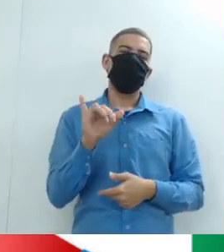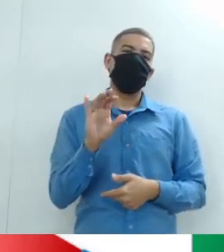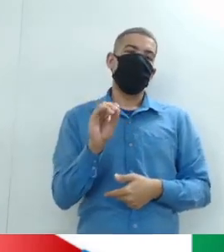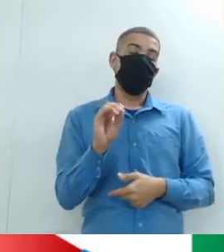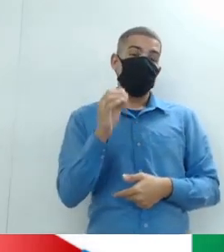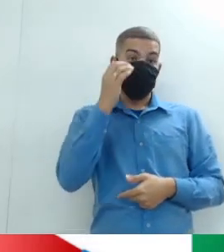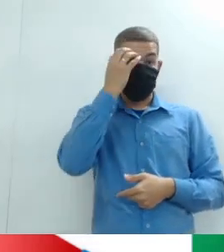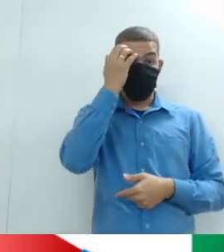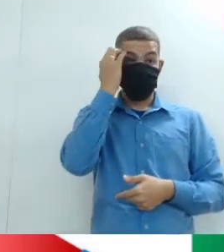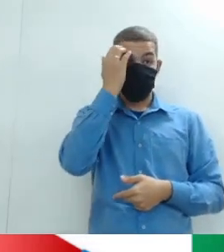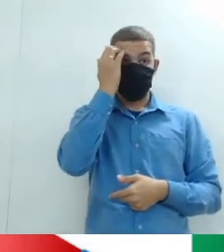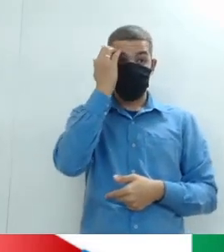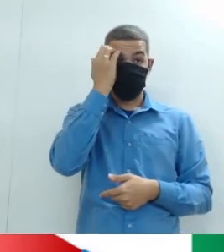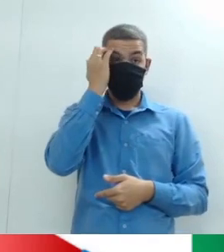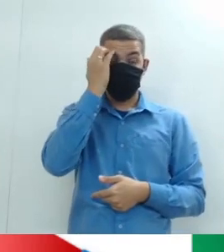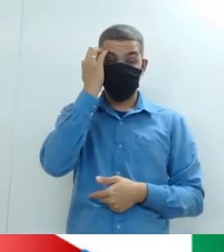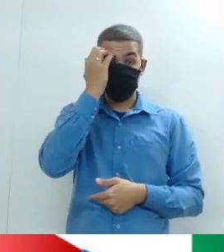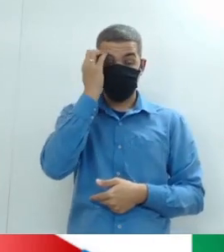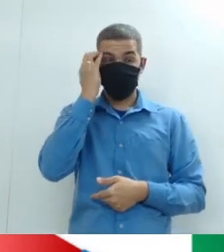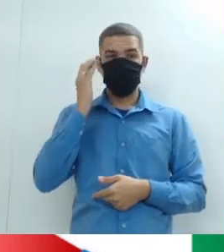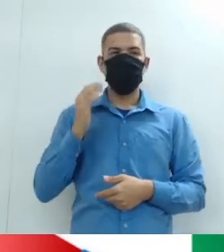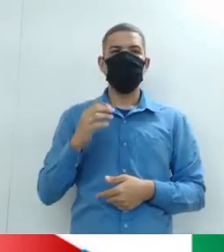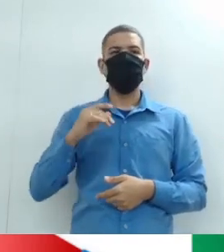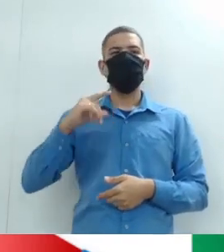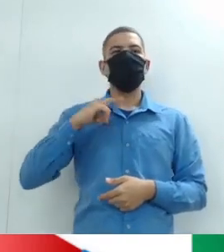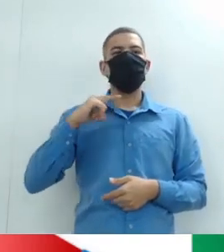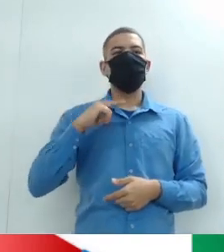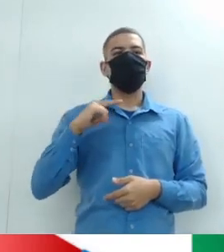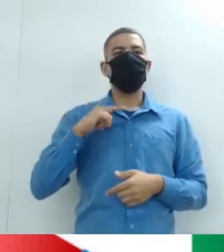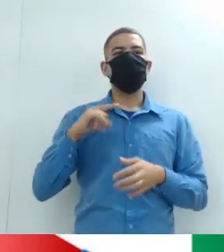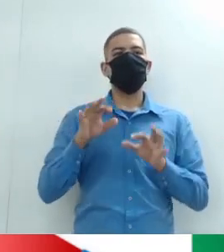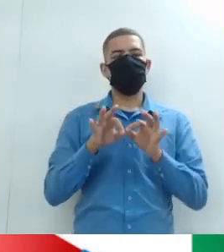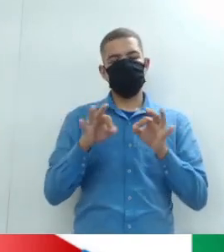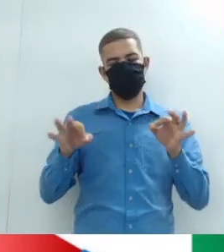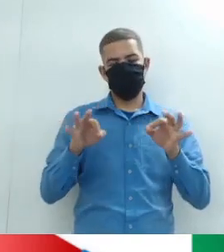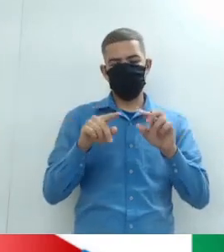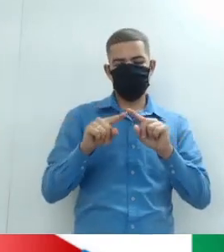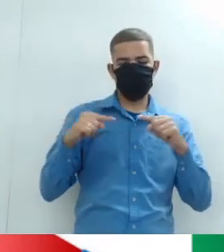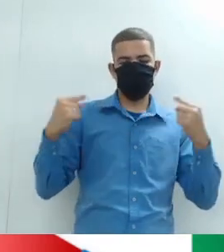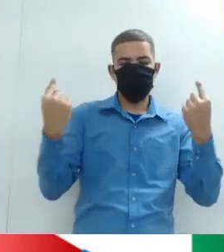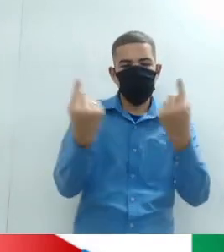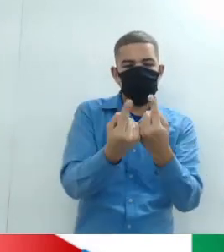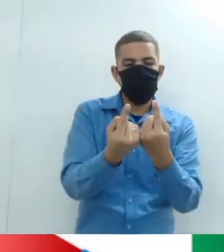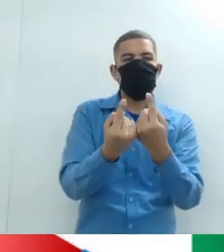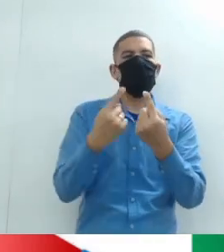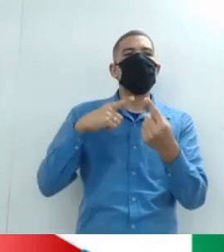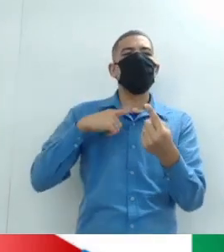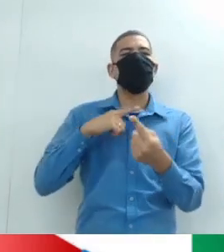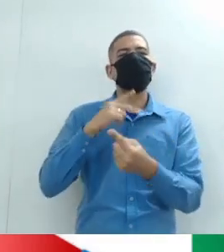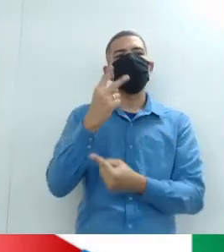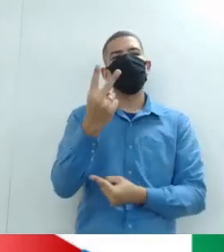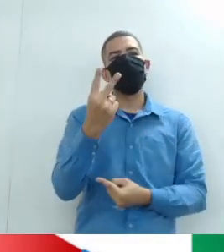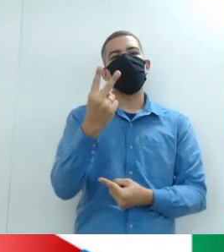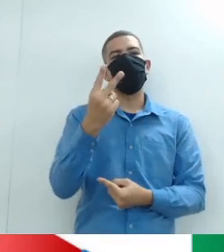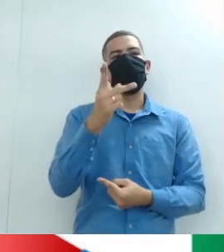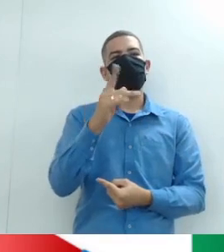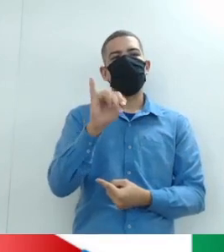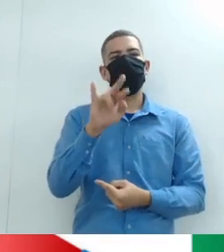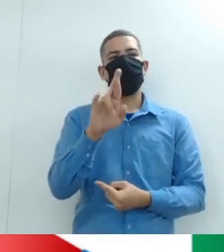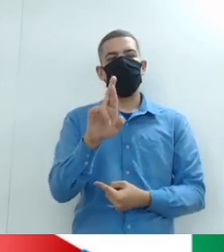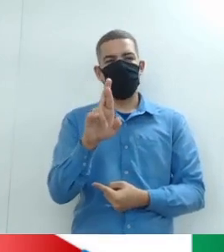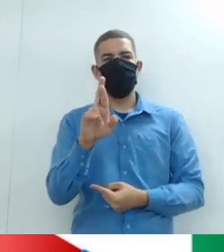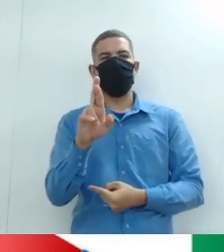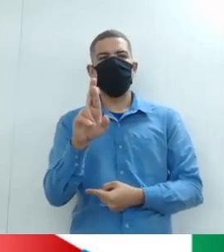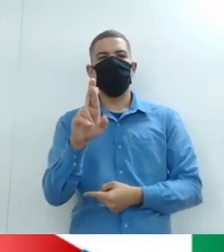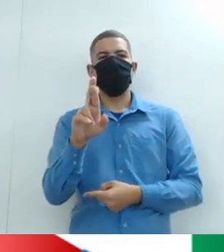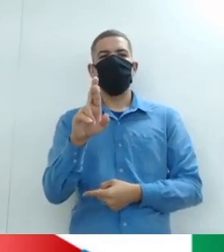da circunferência vai ser 2πr. Quando eu vou fazer isso para calcular o contorno, a área